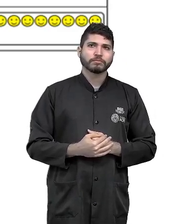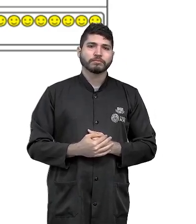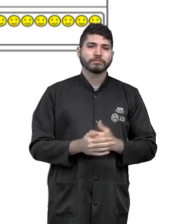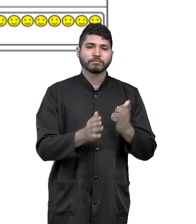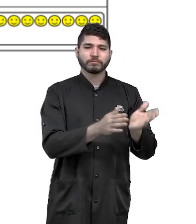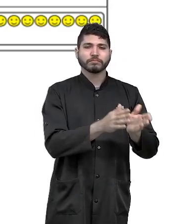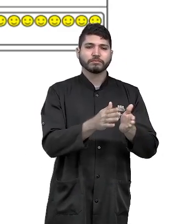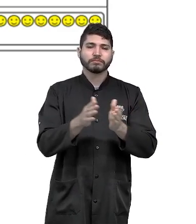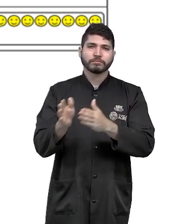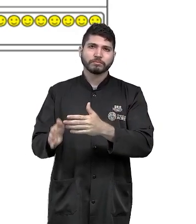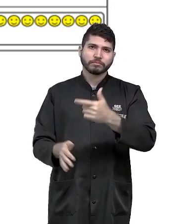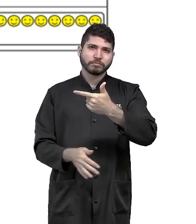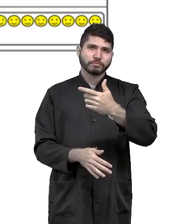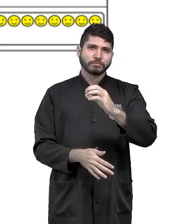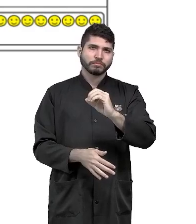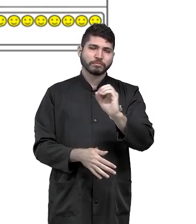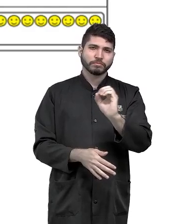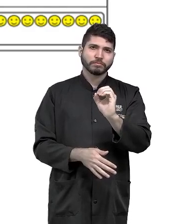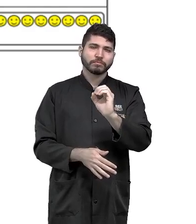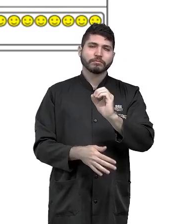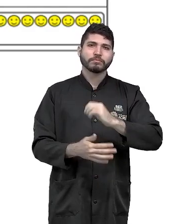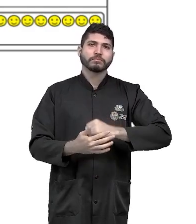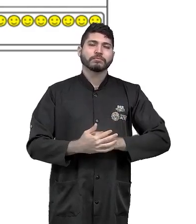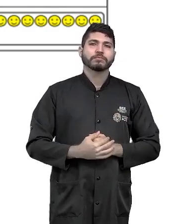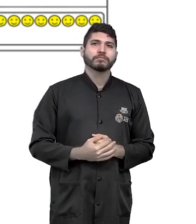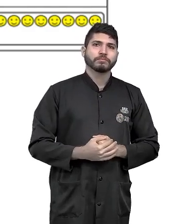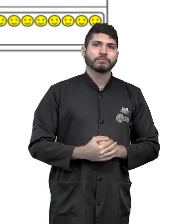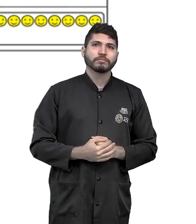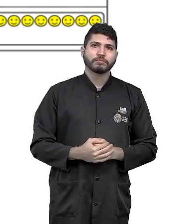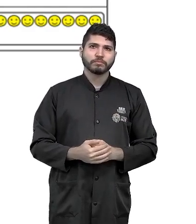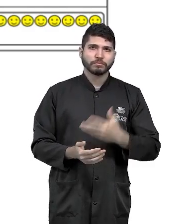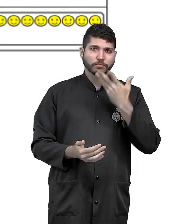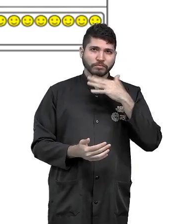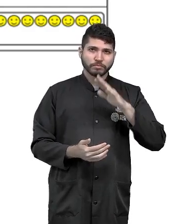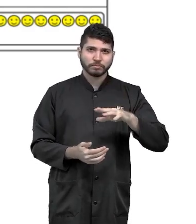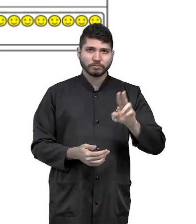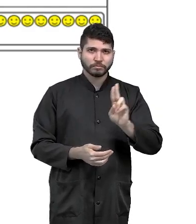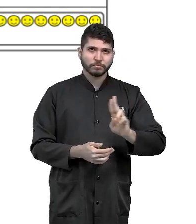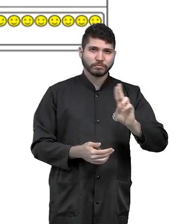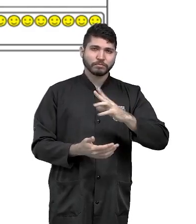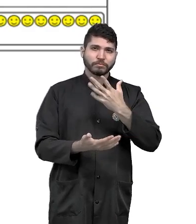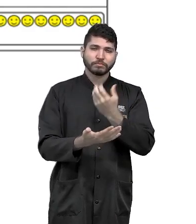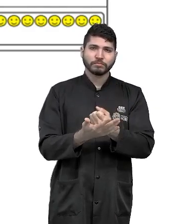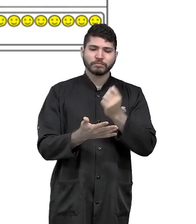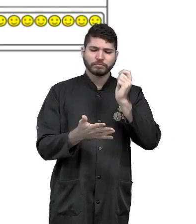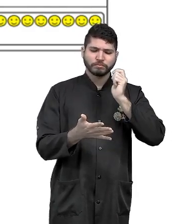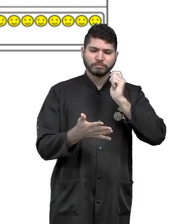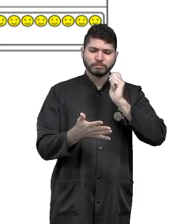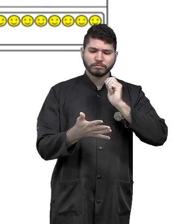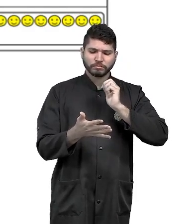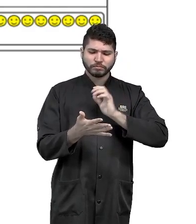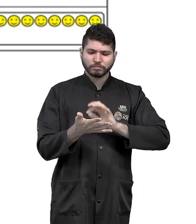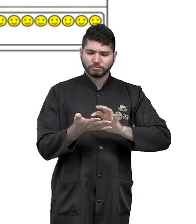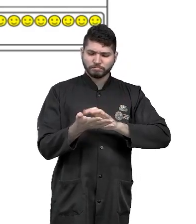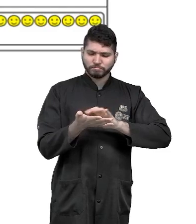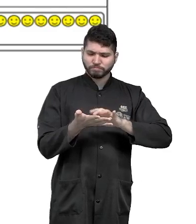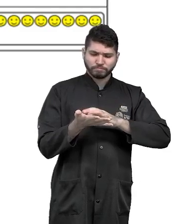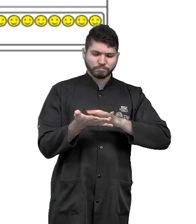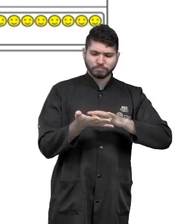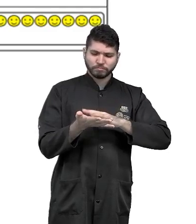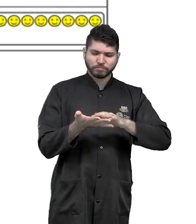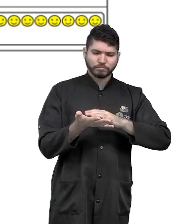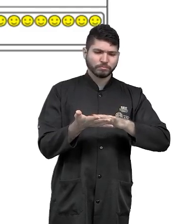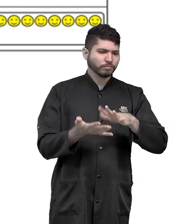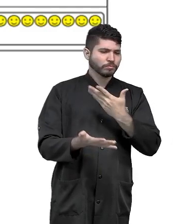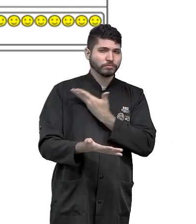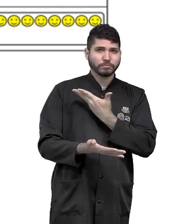etapa. Isso a gente vai ler durante o texto. Vamos lá. Uma criança, utilizando um aplicativo, escreveu uma mensagem para enviar a um amigo. Essa mensagem foi